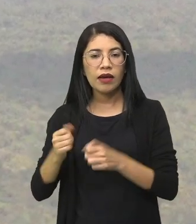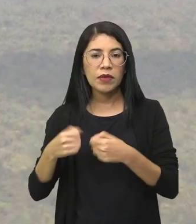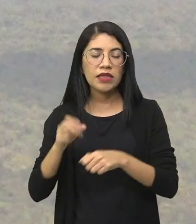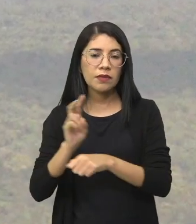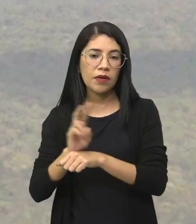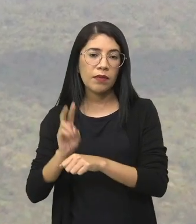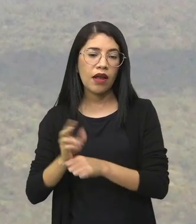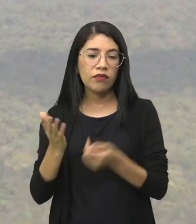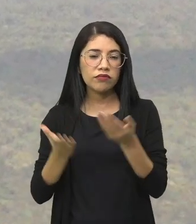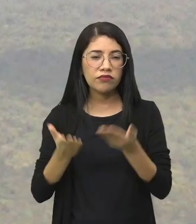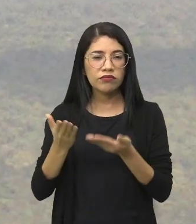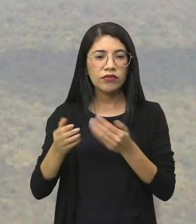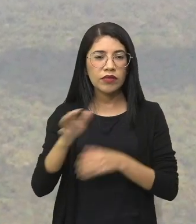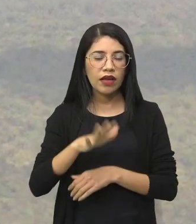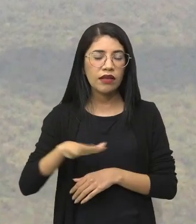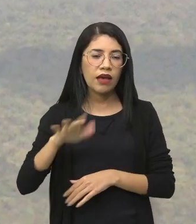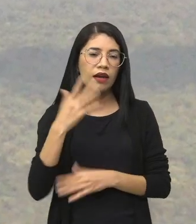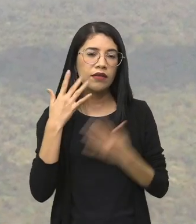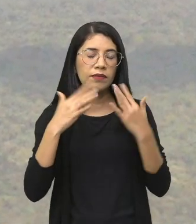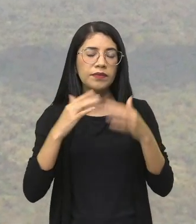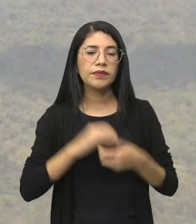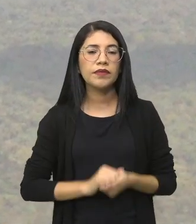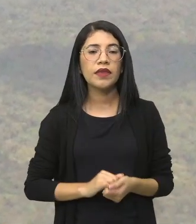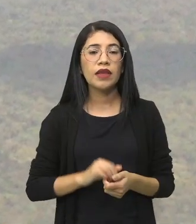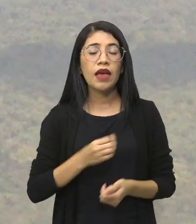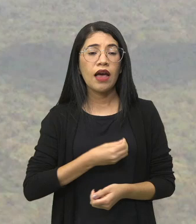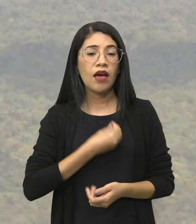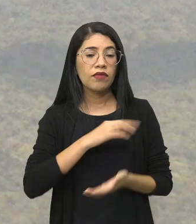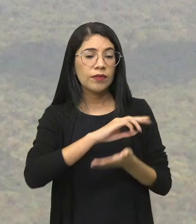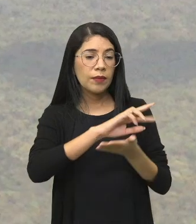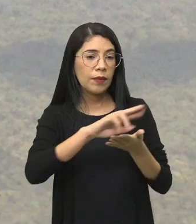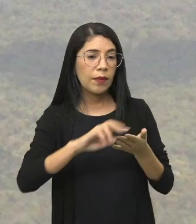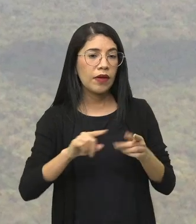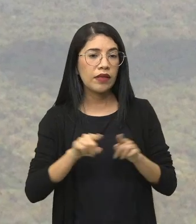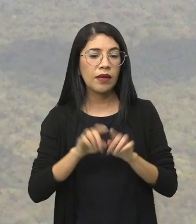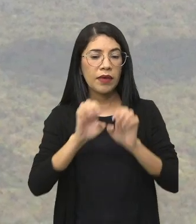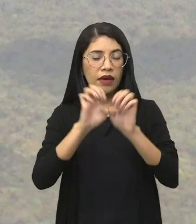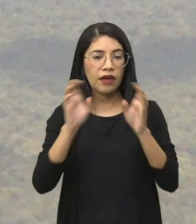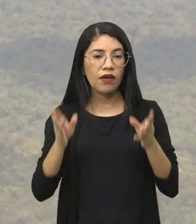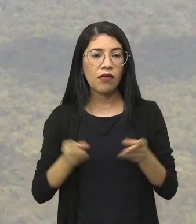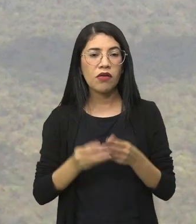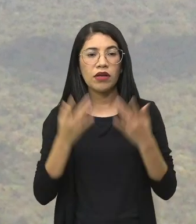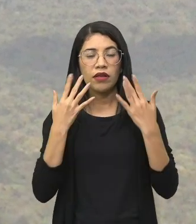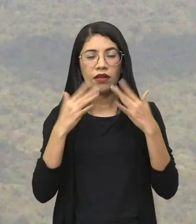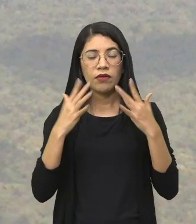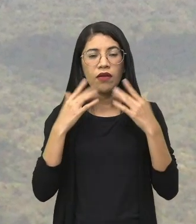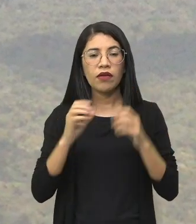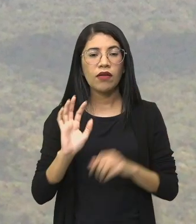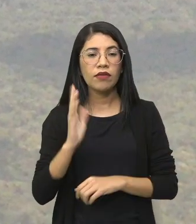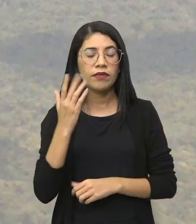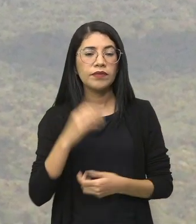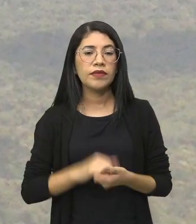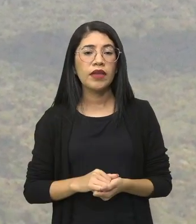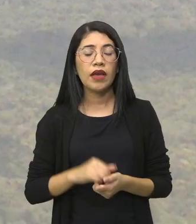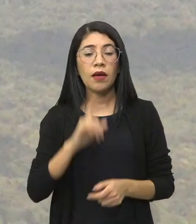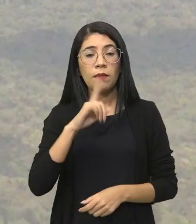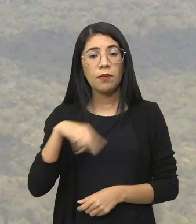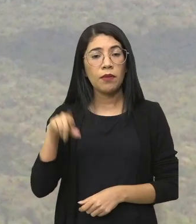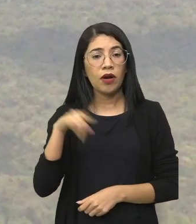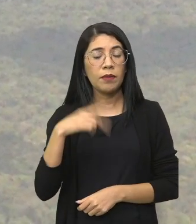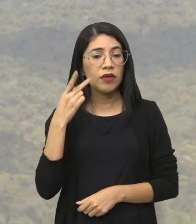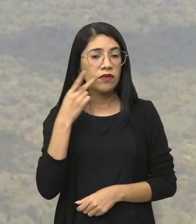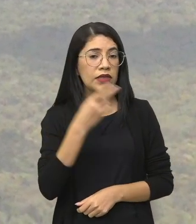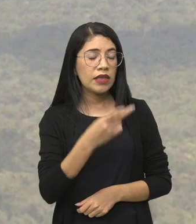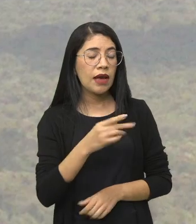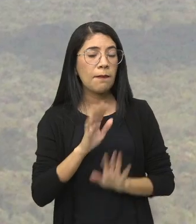preservar o equilíbrio natural, a diversidade biológica e os processos ecológicos naturais. É proibida a visitação pública,